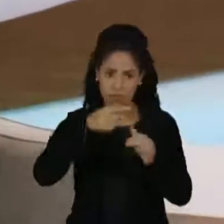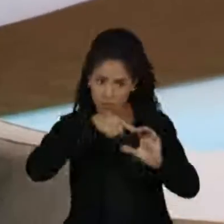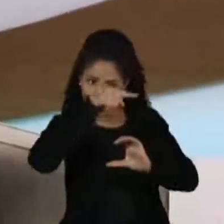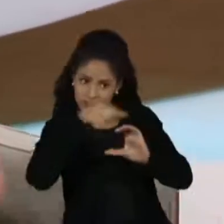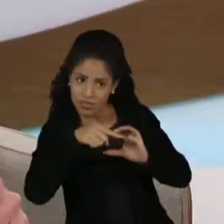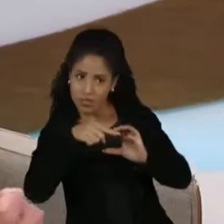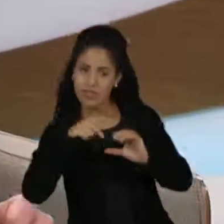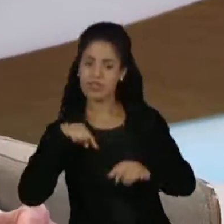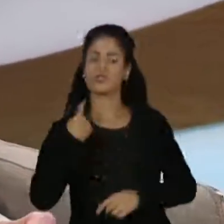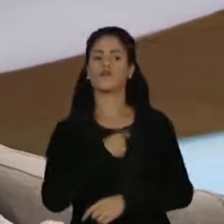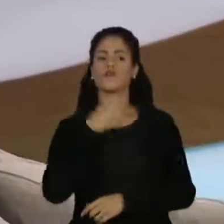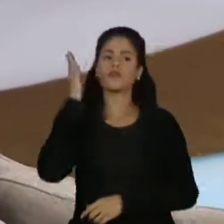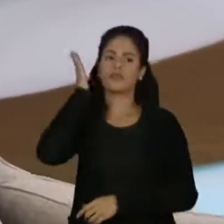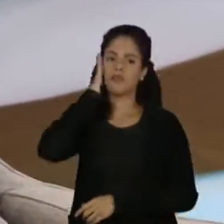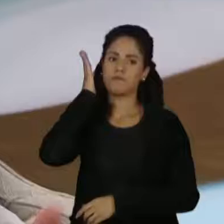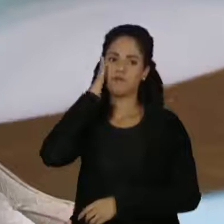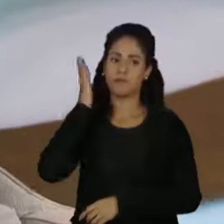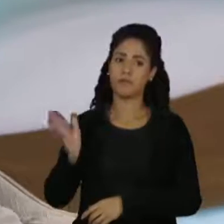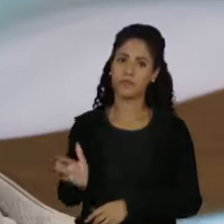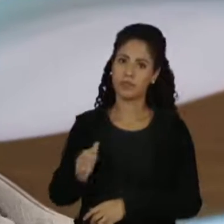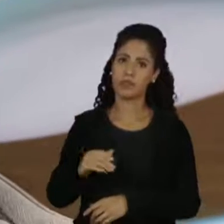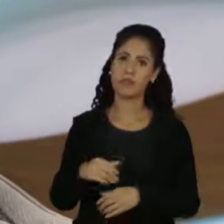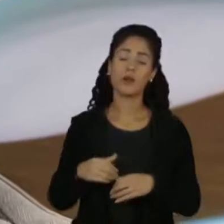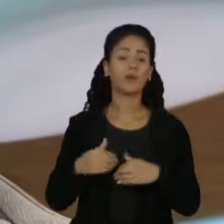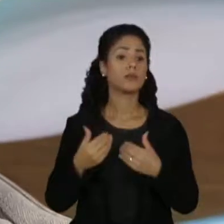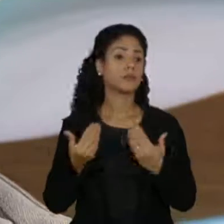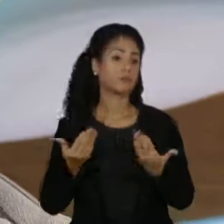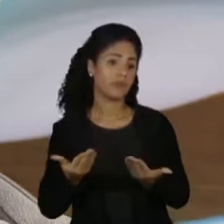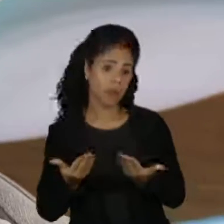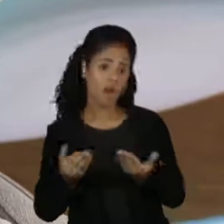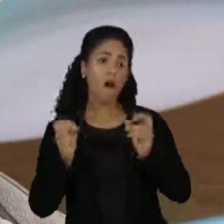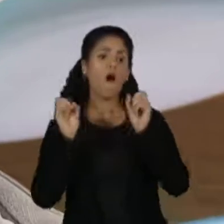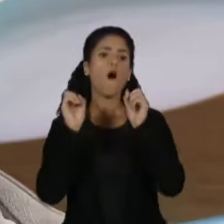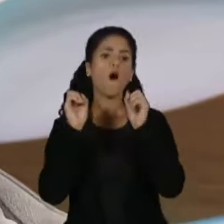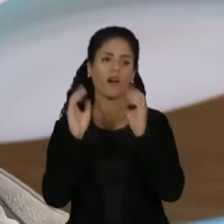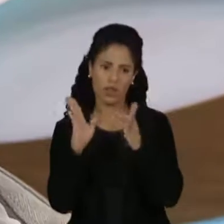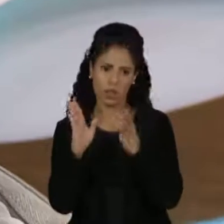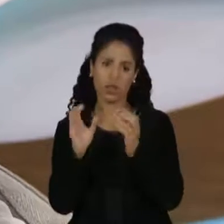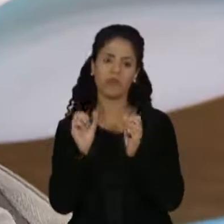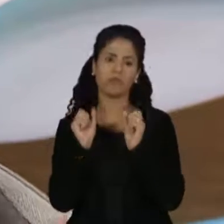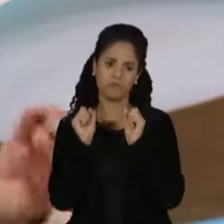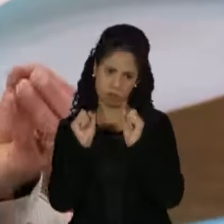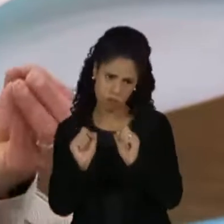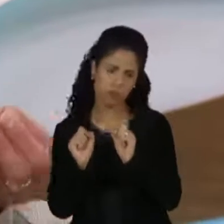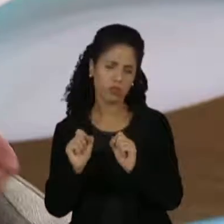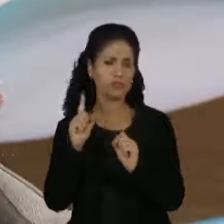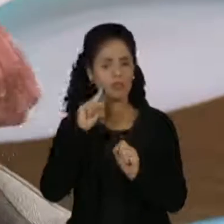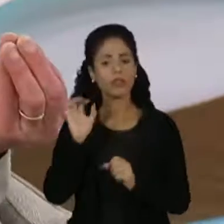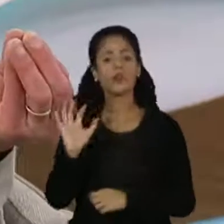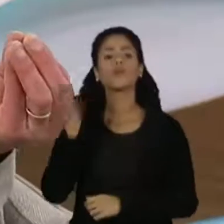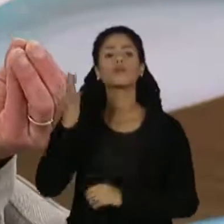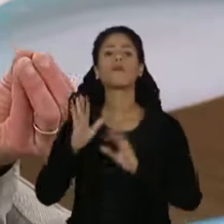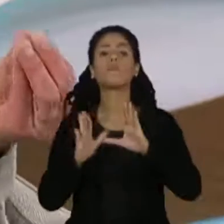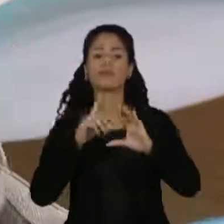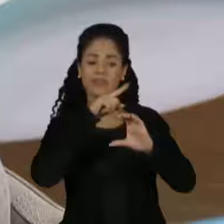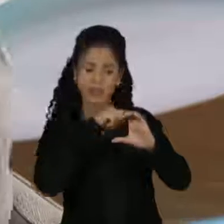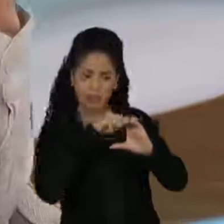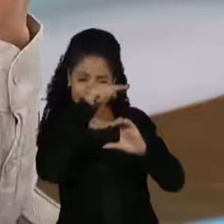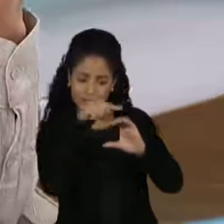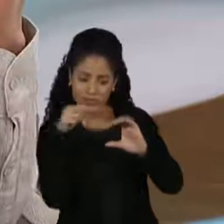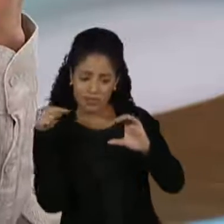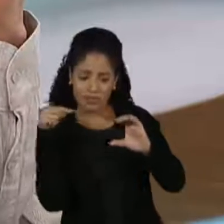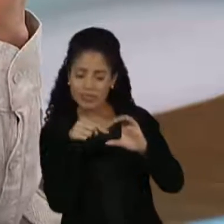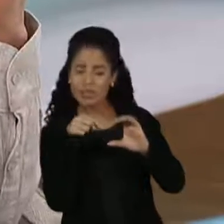que a gente realmente... né? E isso daí, em parte, é verdade, não tem a menor dúvida, né? Mas quando a gente fala de ciência,